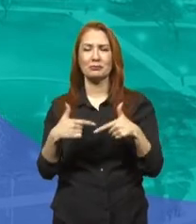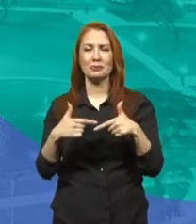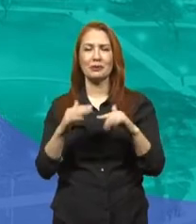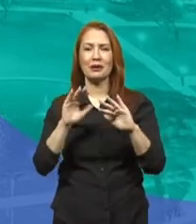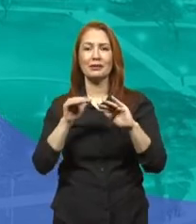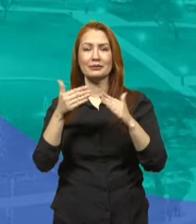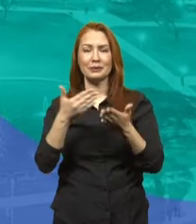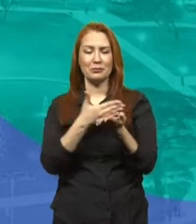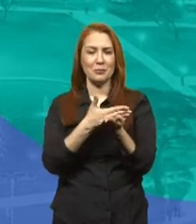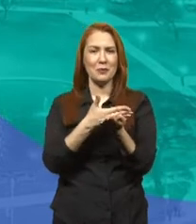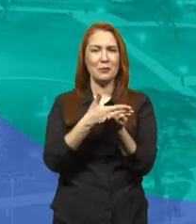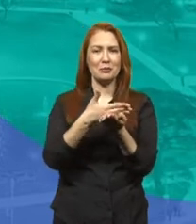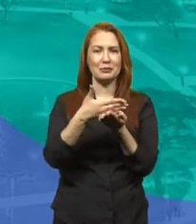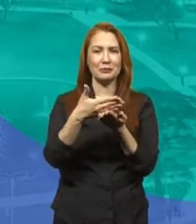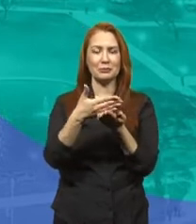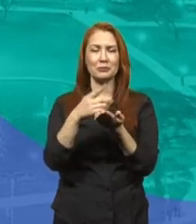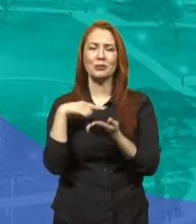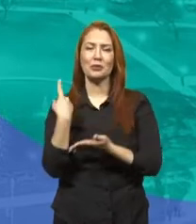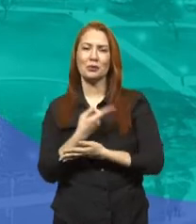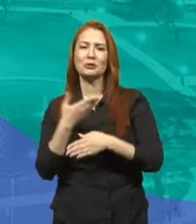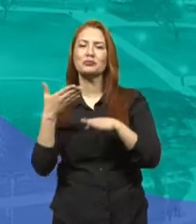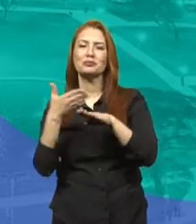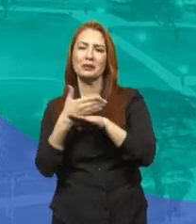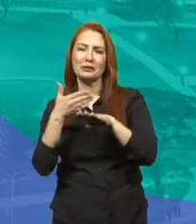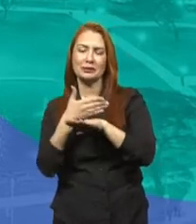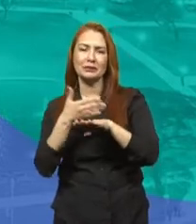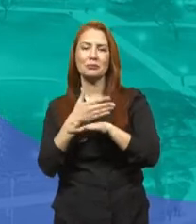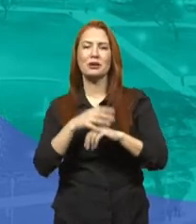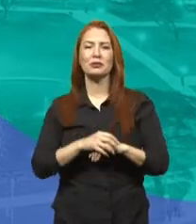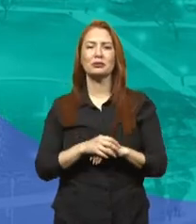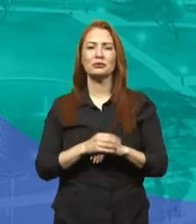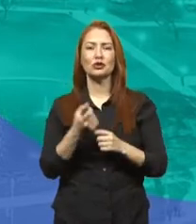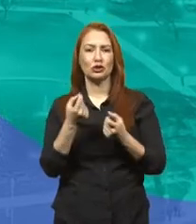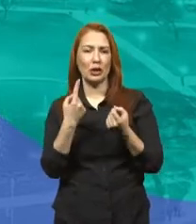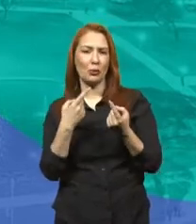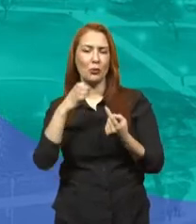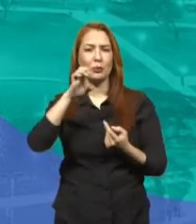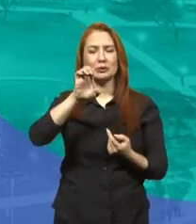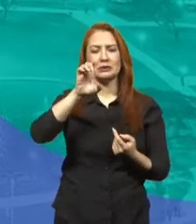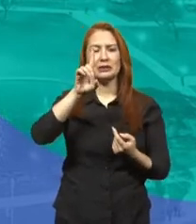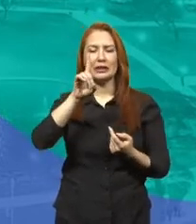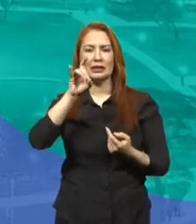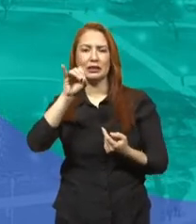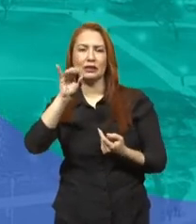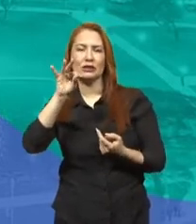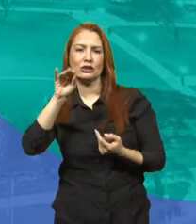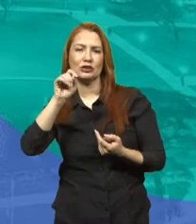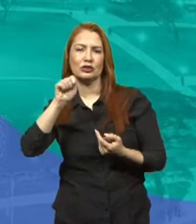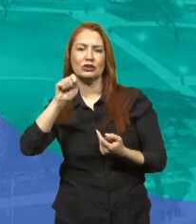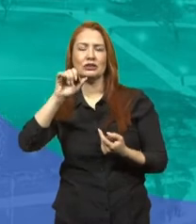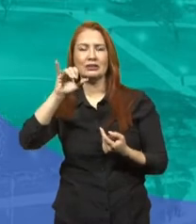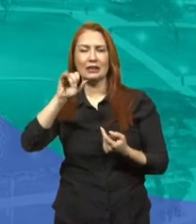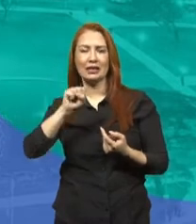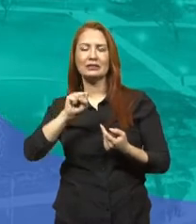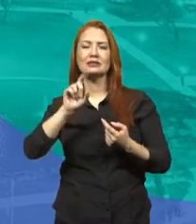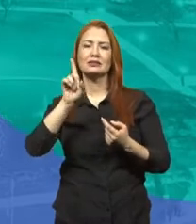dali, nós participamos de uns editais de chamamento da